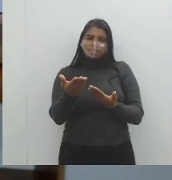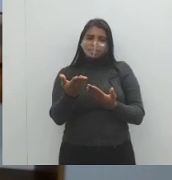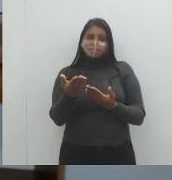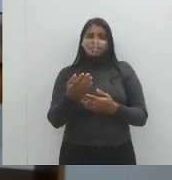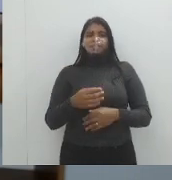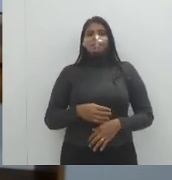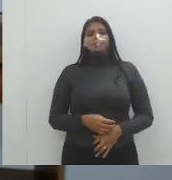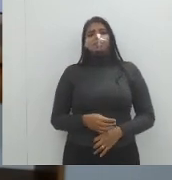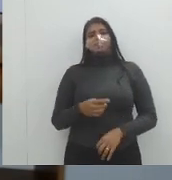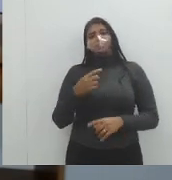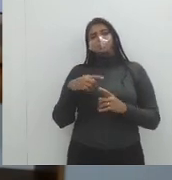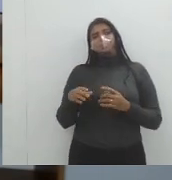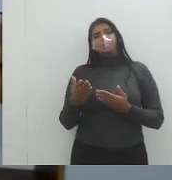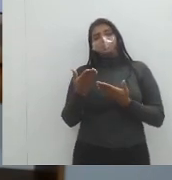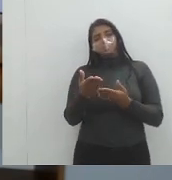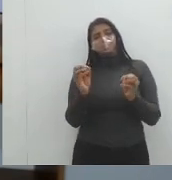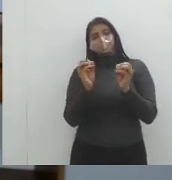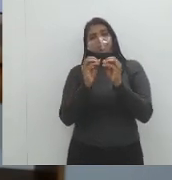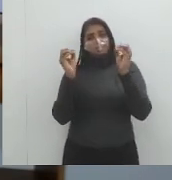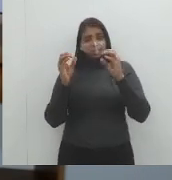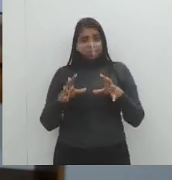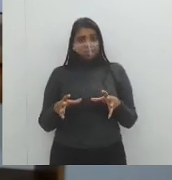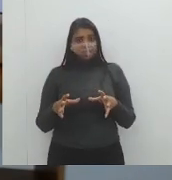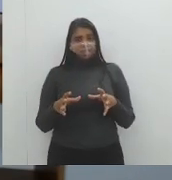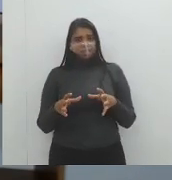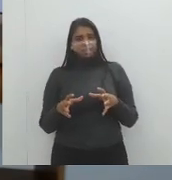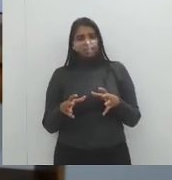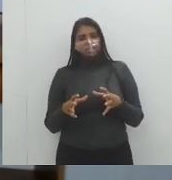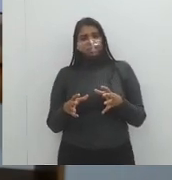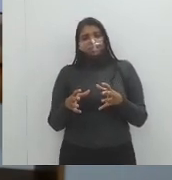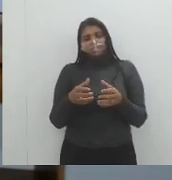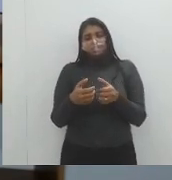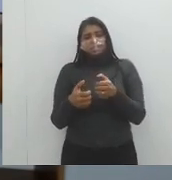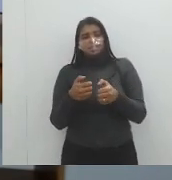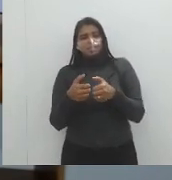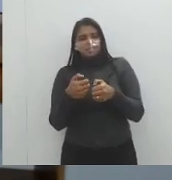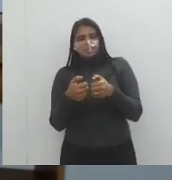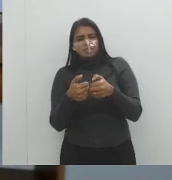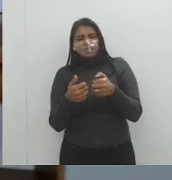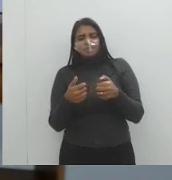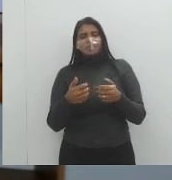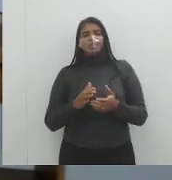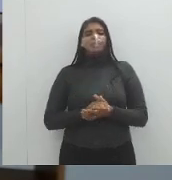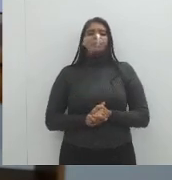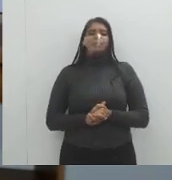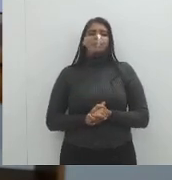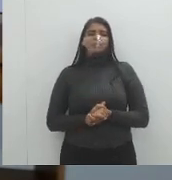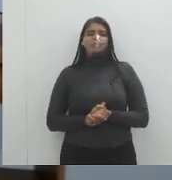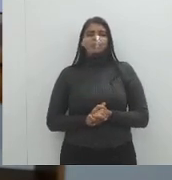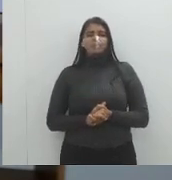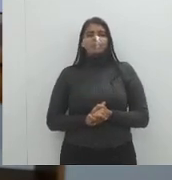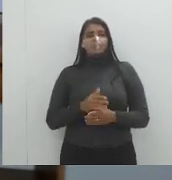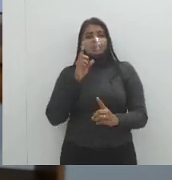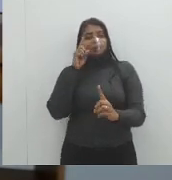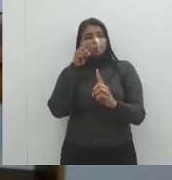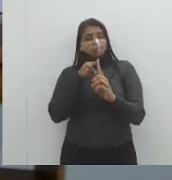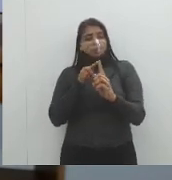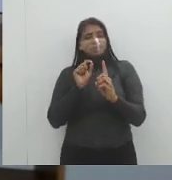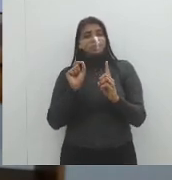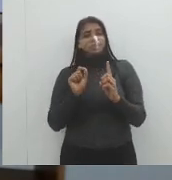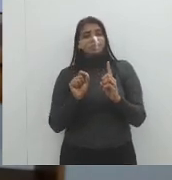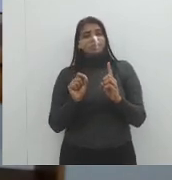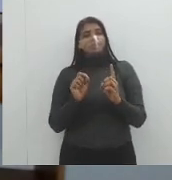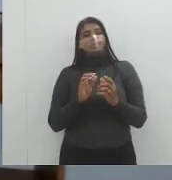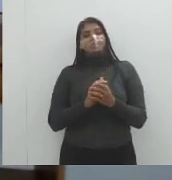desafio. Vocês vão criar um jogo, criar um recurso didático que tem como objetivo o quê? Vocês vão